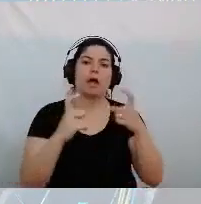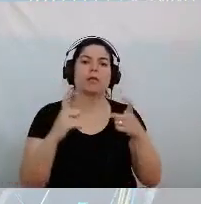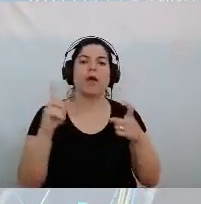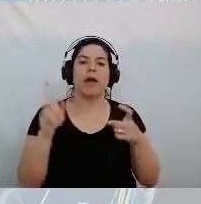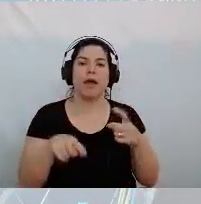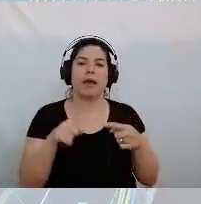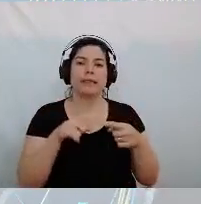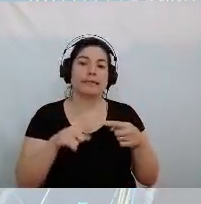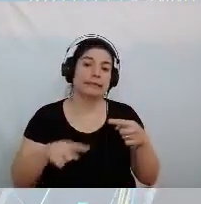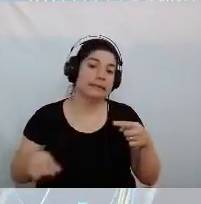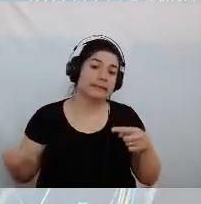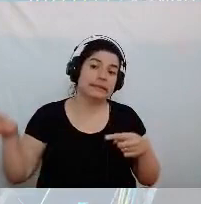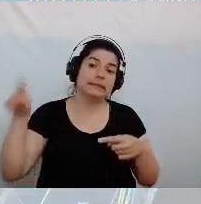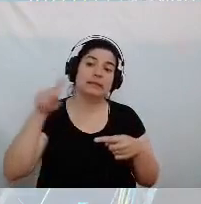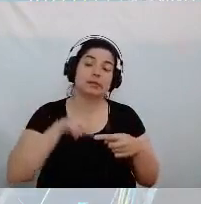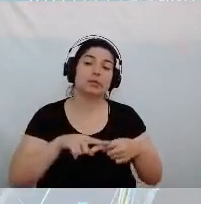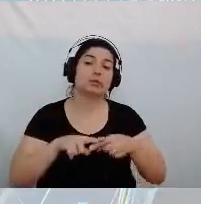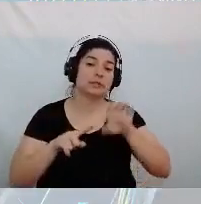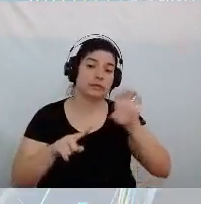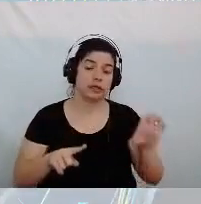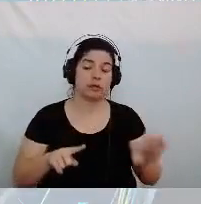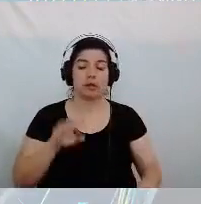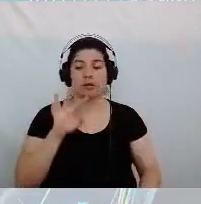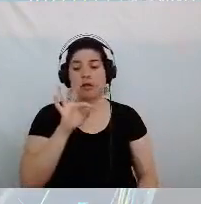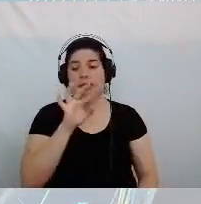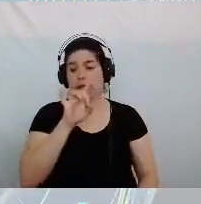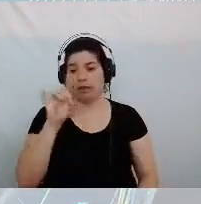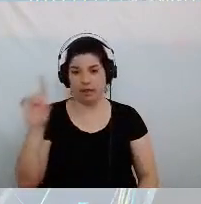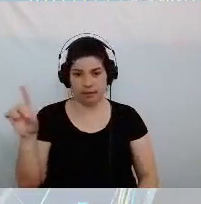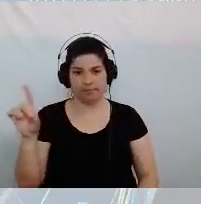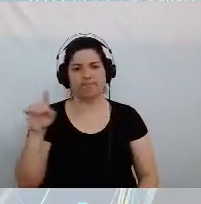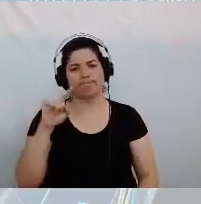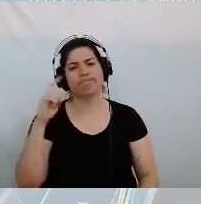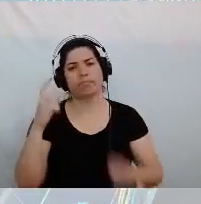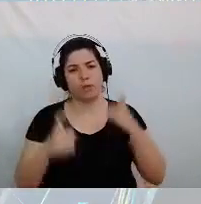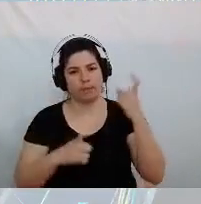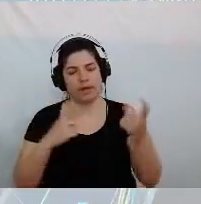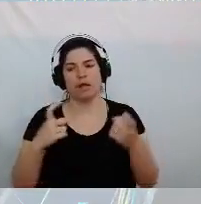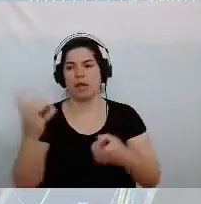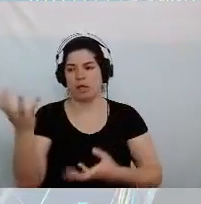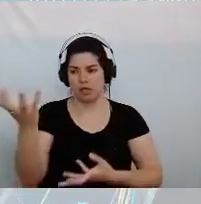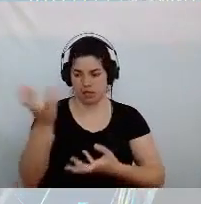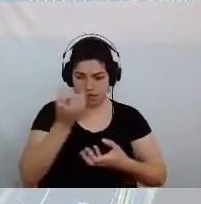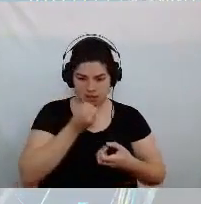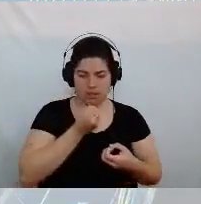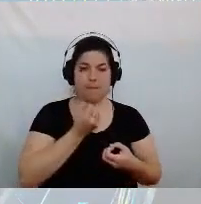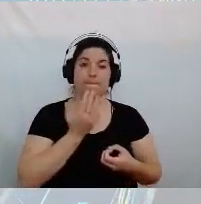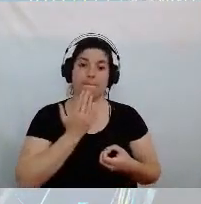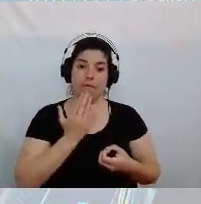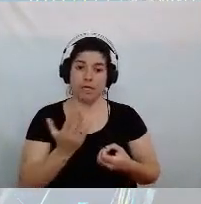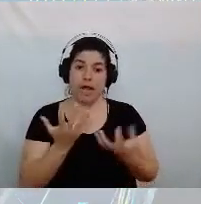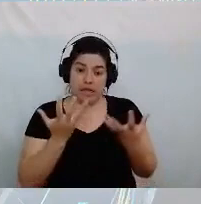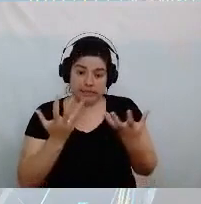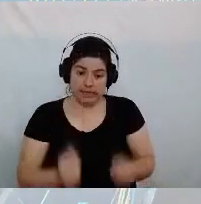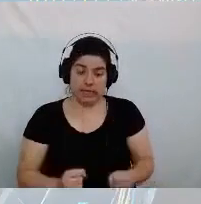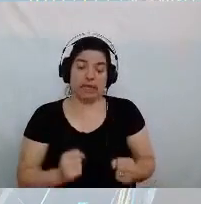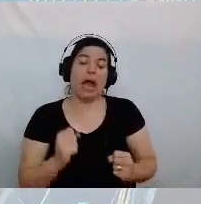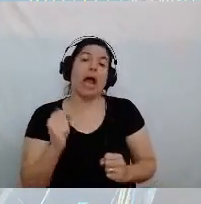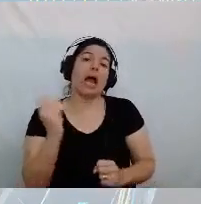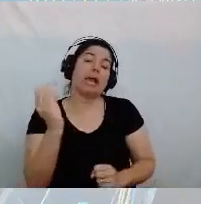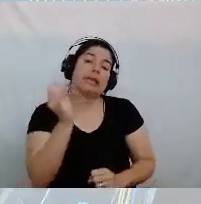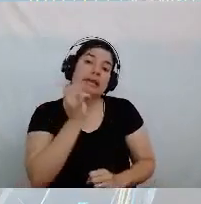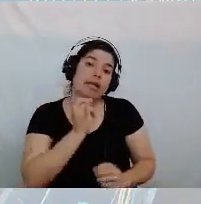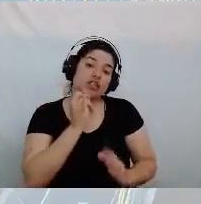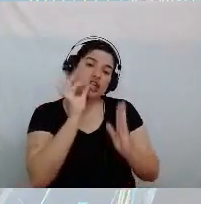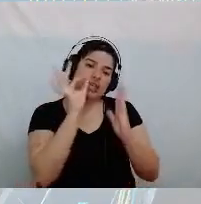é o famoso ciclo do tdd né então você se preocupa em receber um requisito aí você assume que você vai escrever um teste e aqui todo